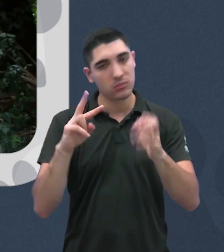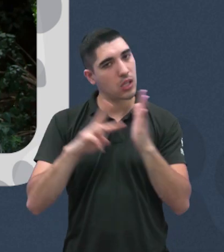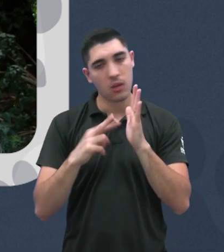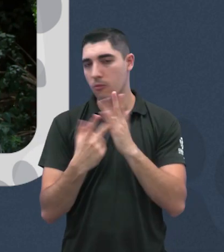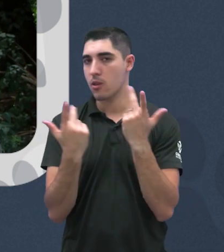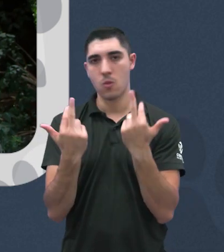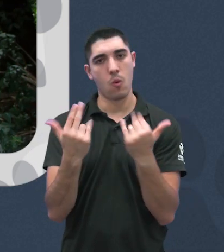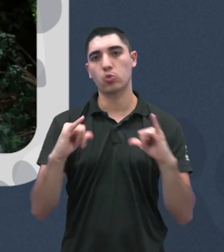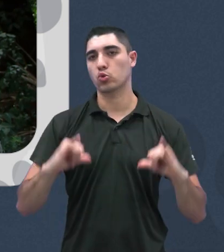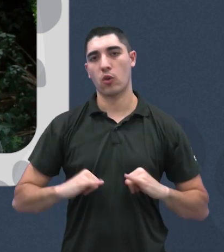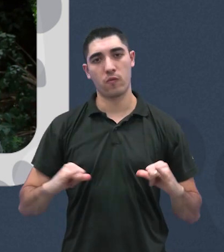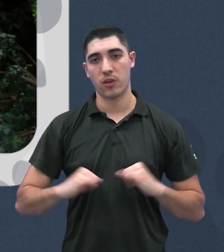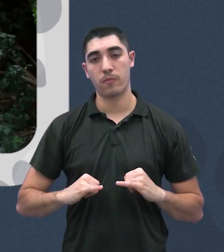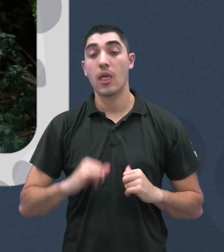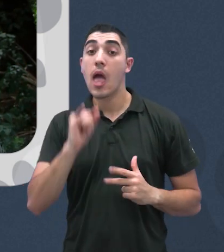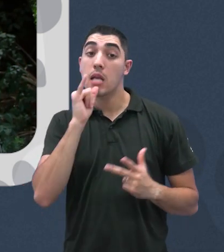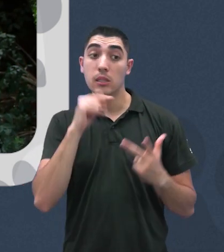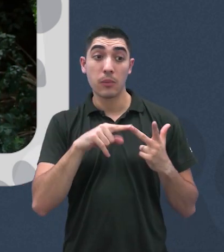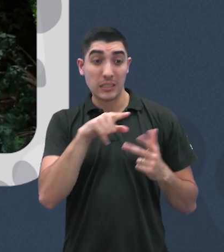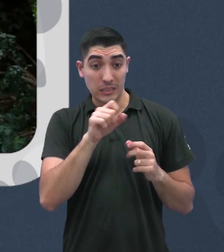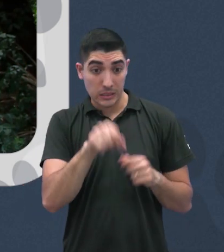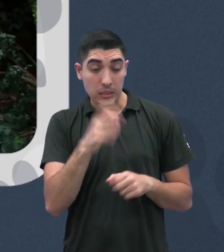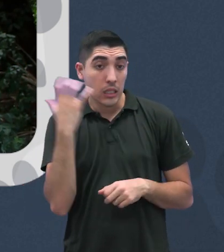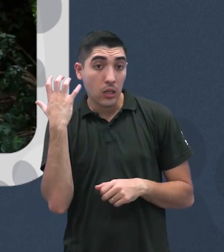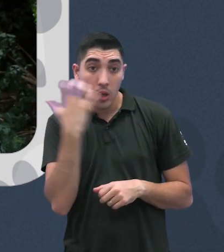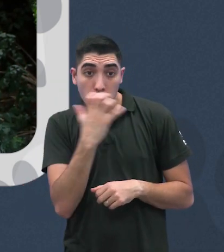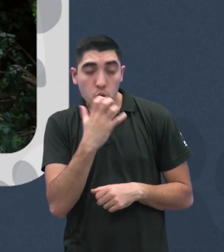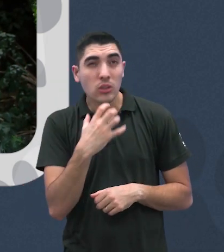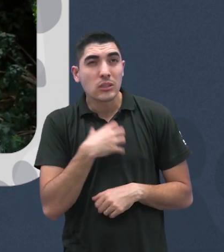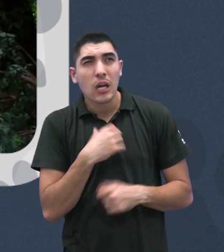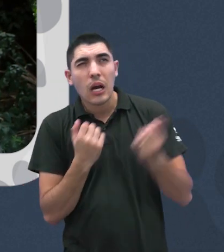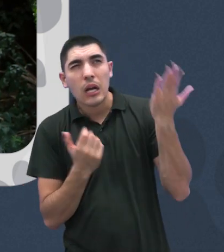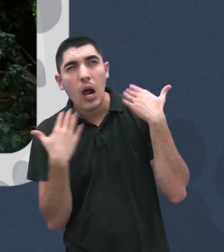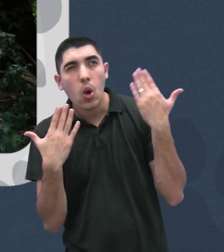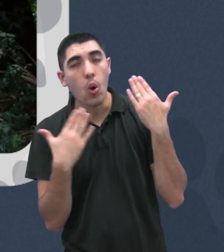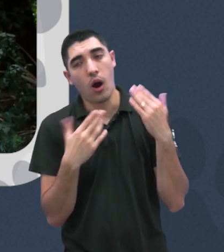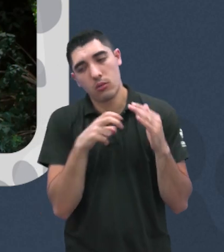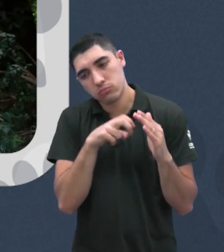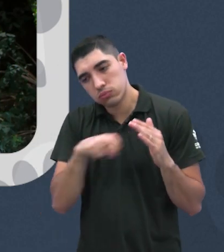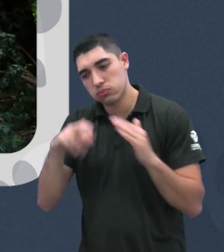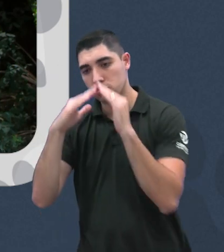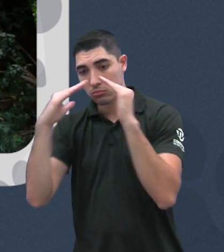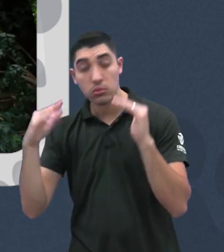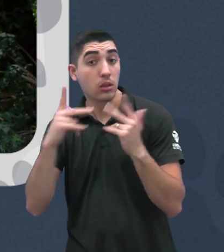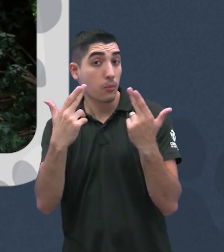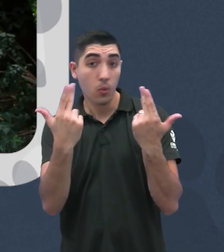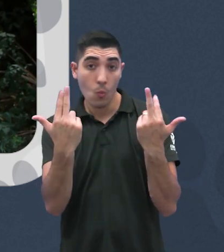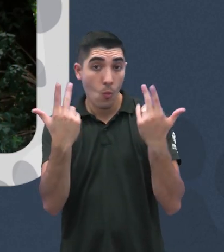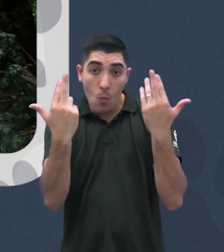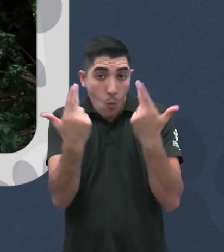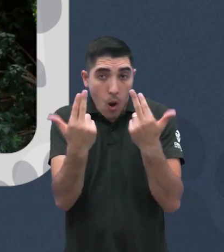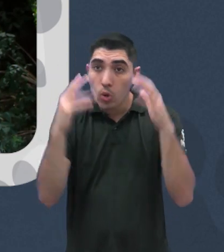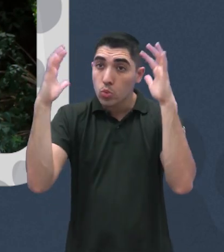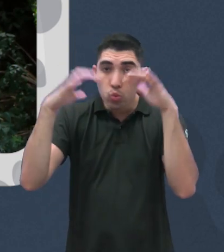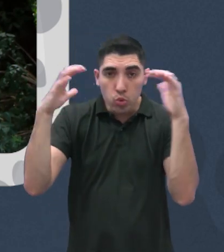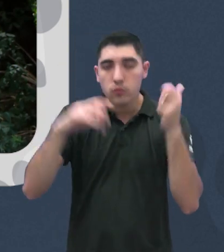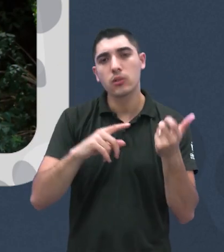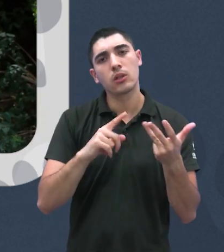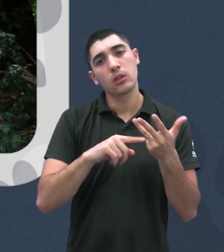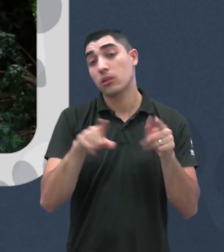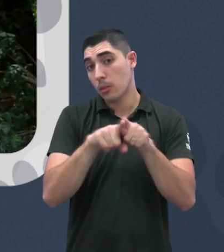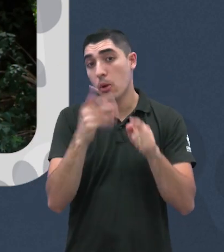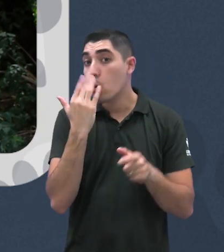local lá que ele sentir o calor, ele consegue ficar abrigado. Né? Vale também para chuva e,